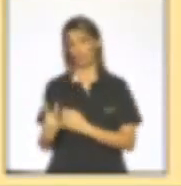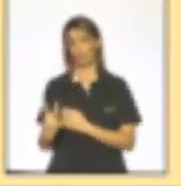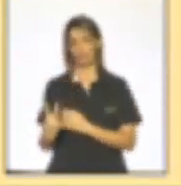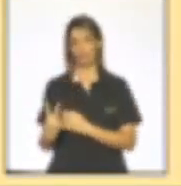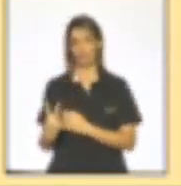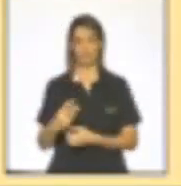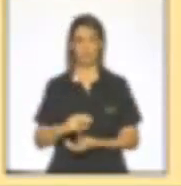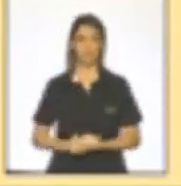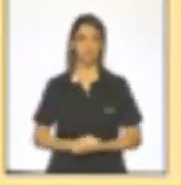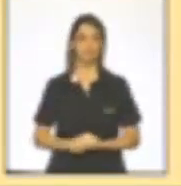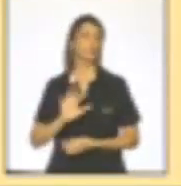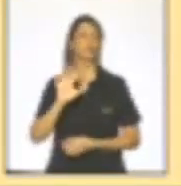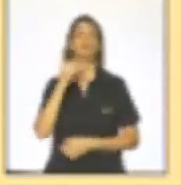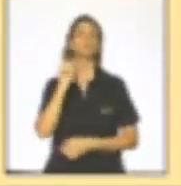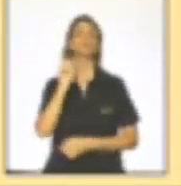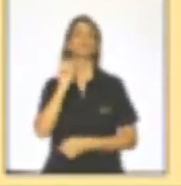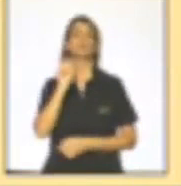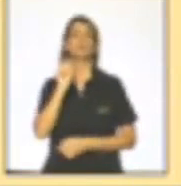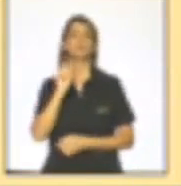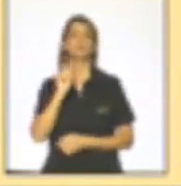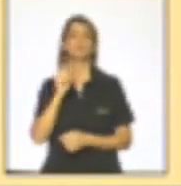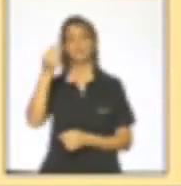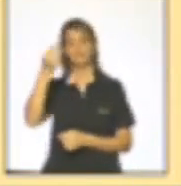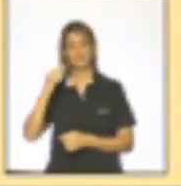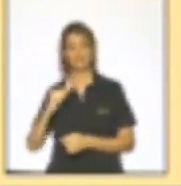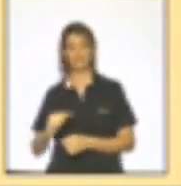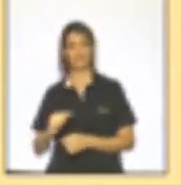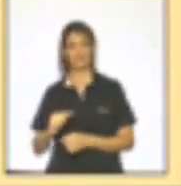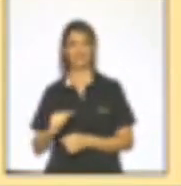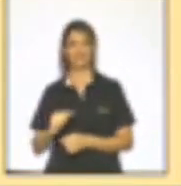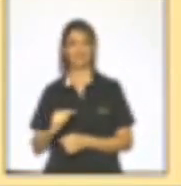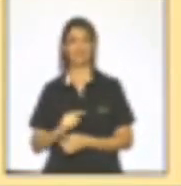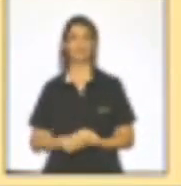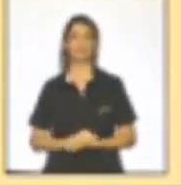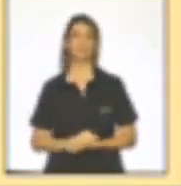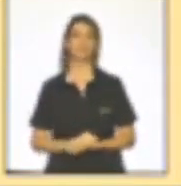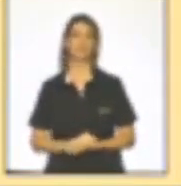Parzinho aqui, que vai acontecer? Ele vai descer.